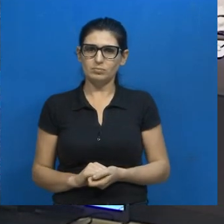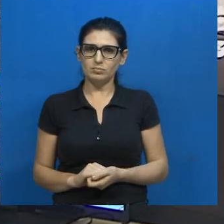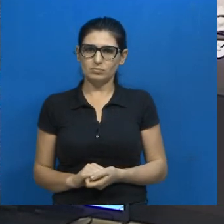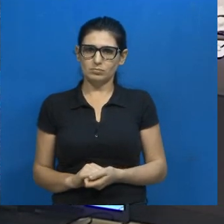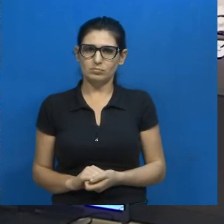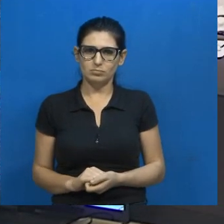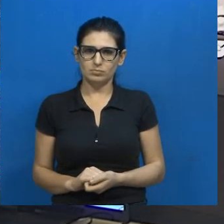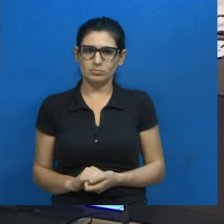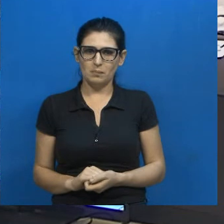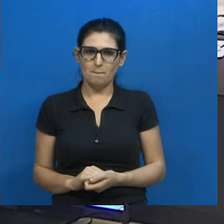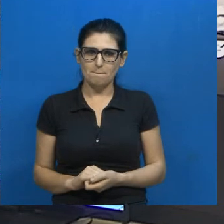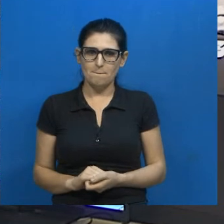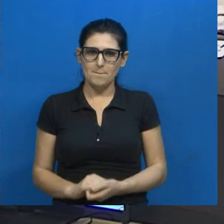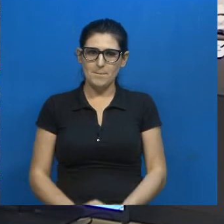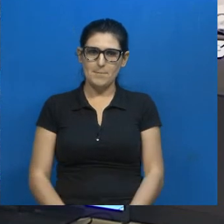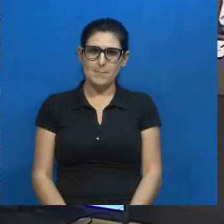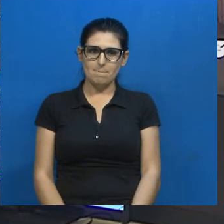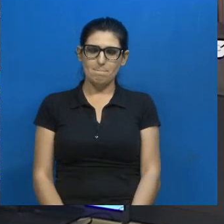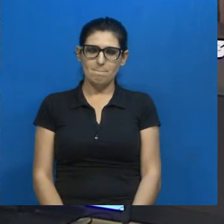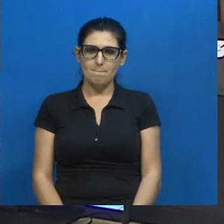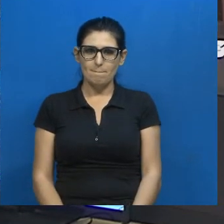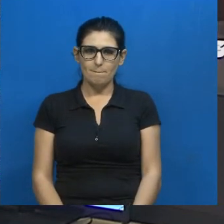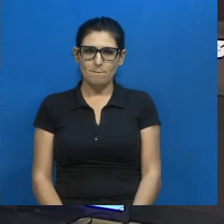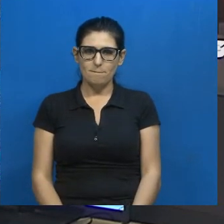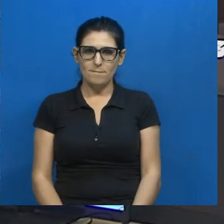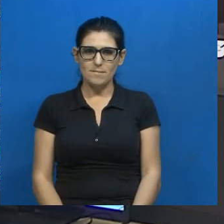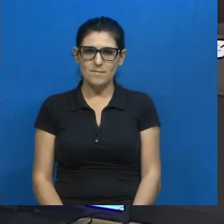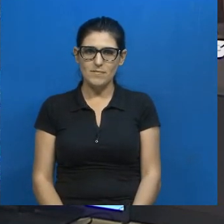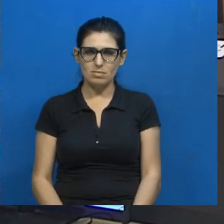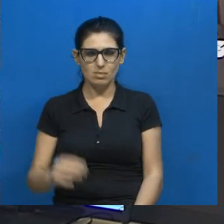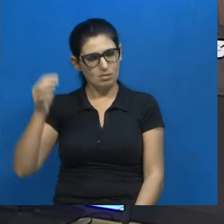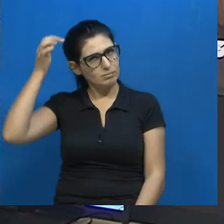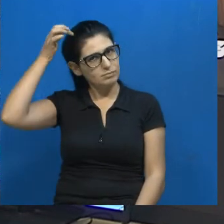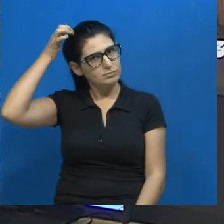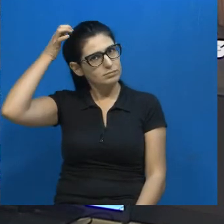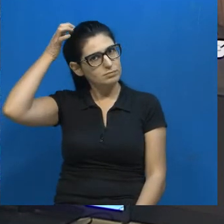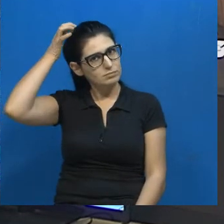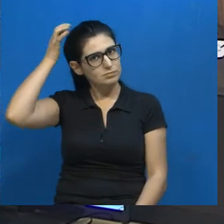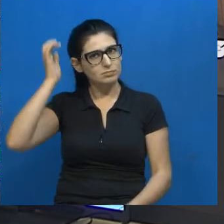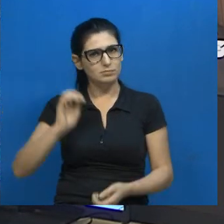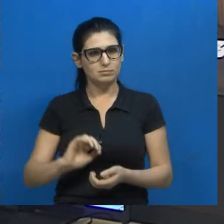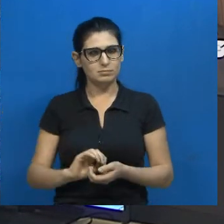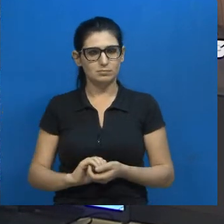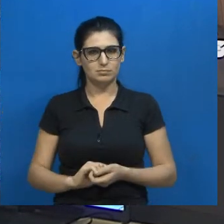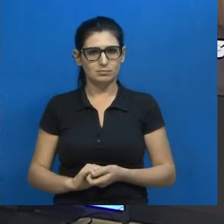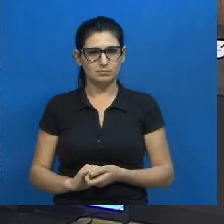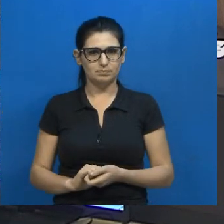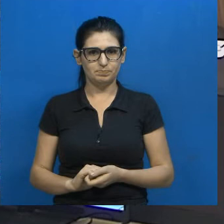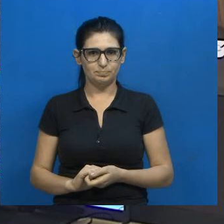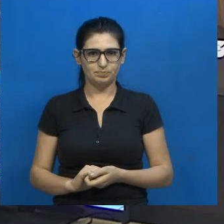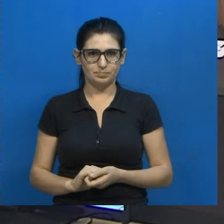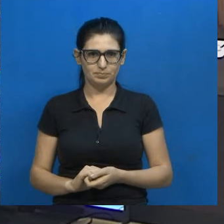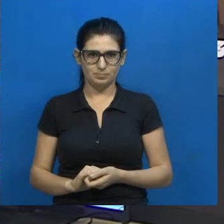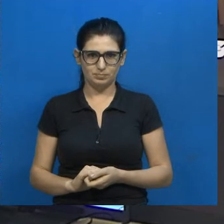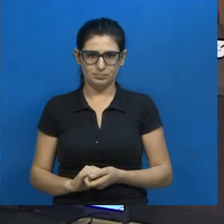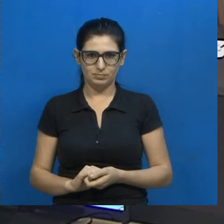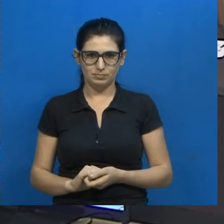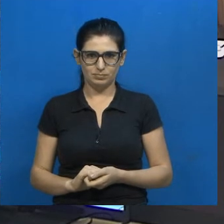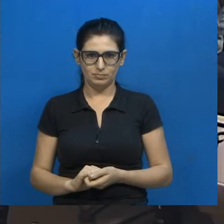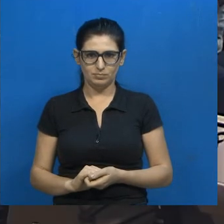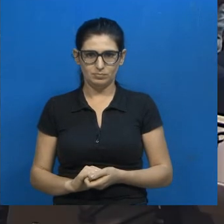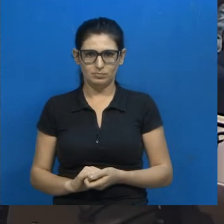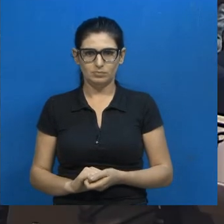Vai responder? O que está falando? Então, nós vamos